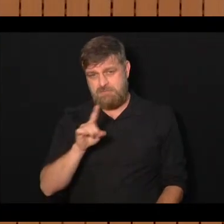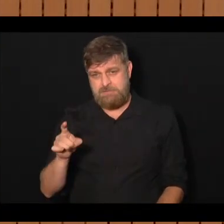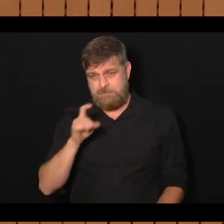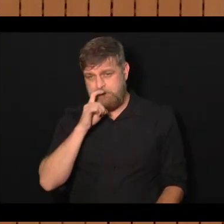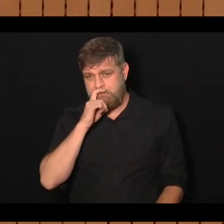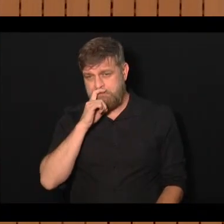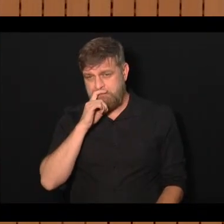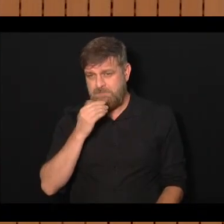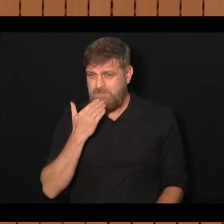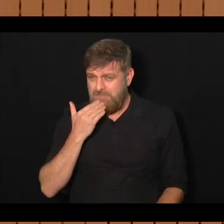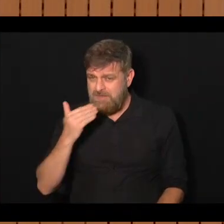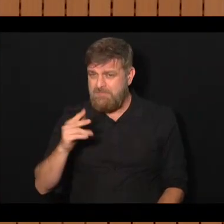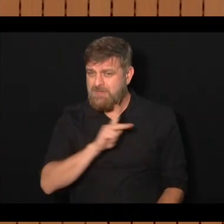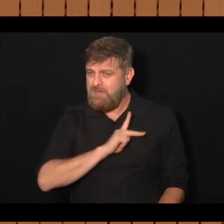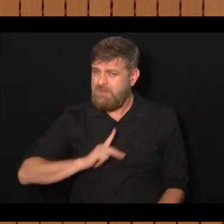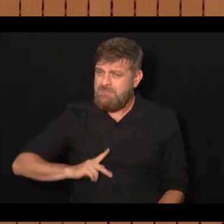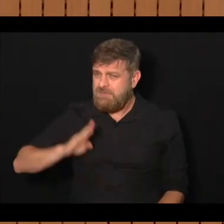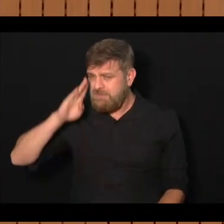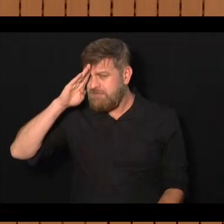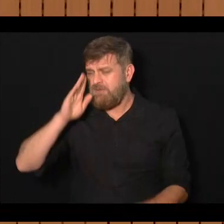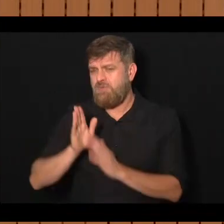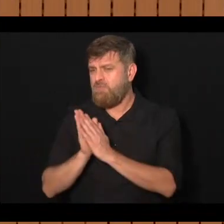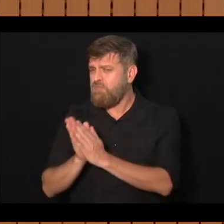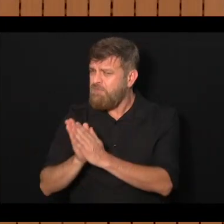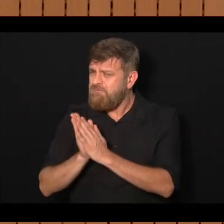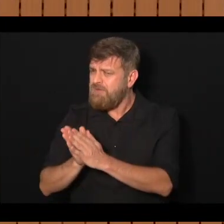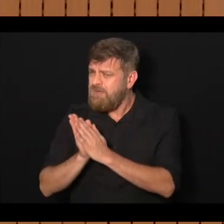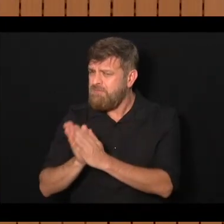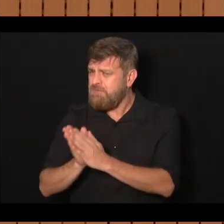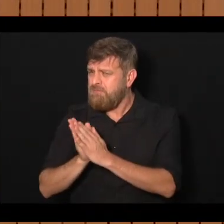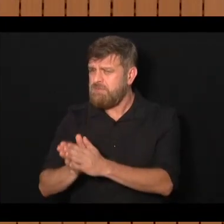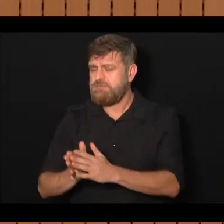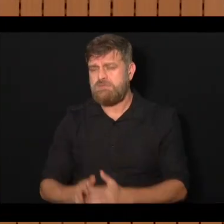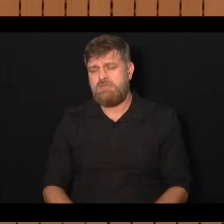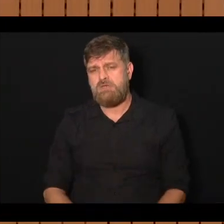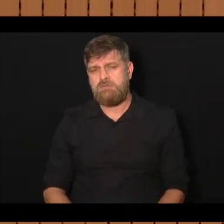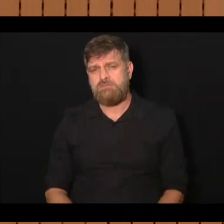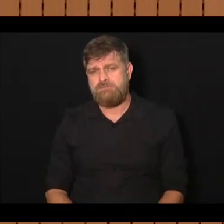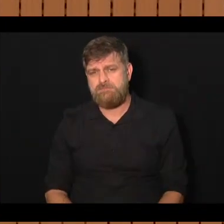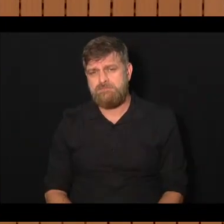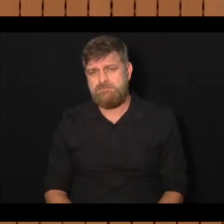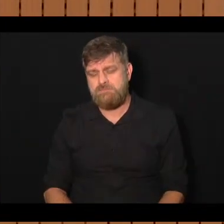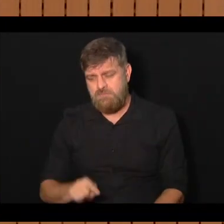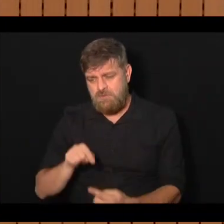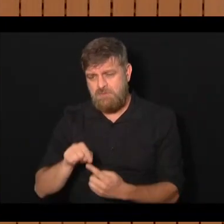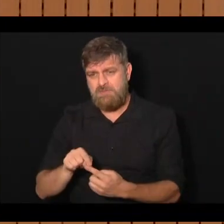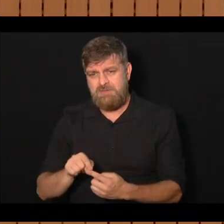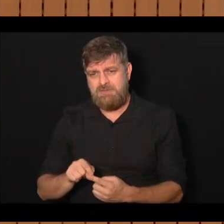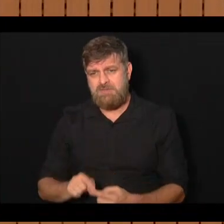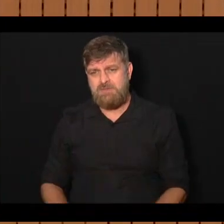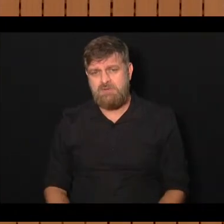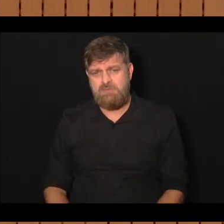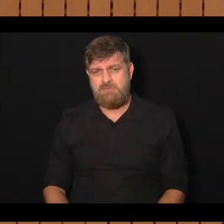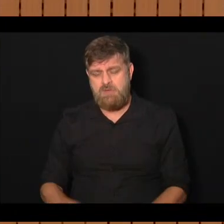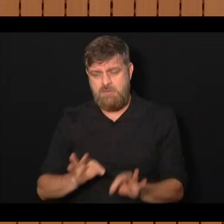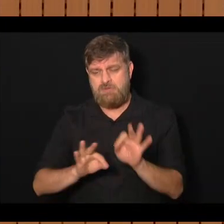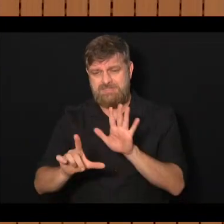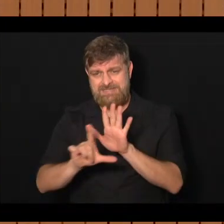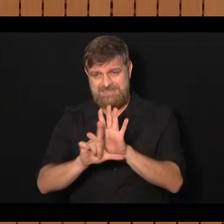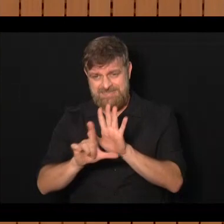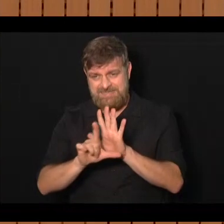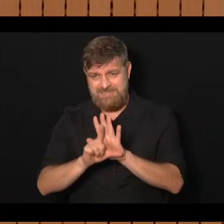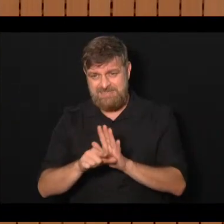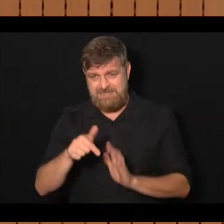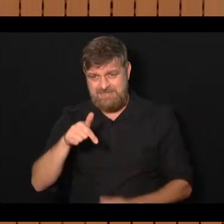apela ao presidente da República, senhor Jair Messias Bolsonaro, para que vete na íntegra o projeto de